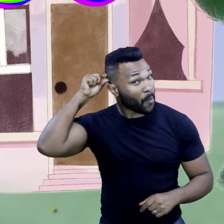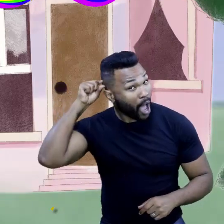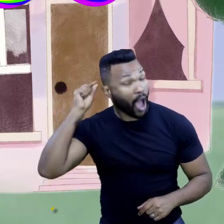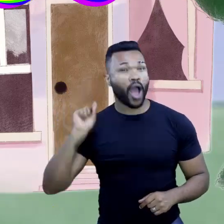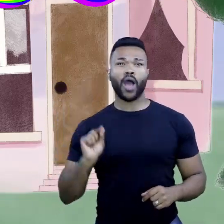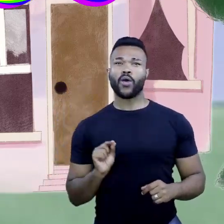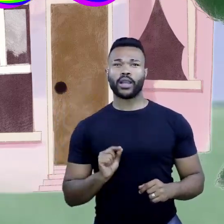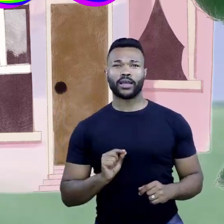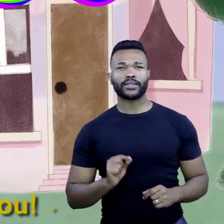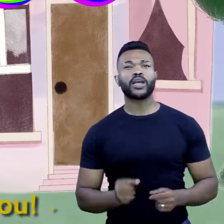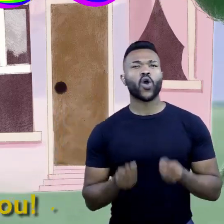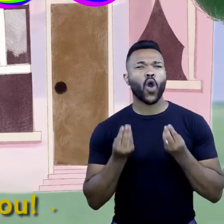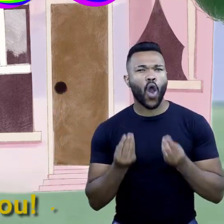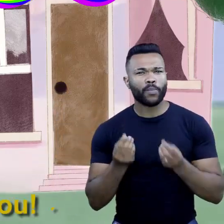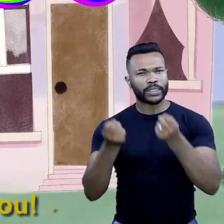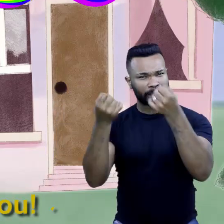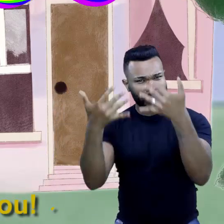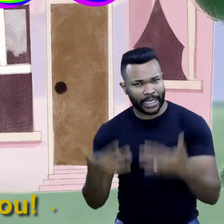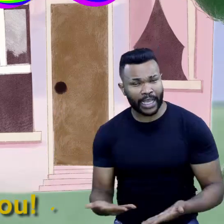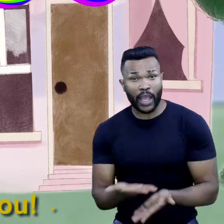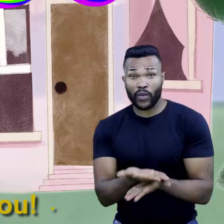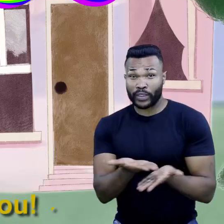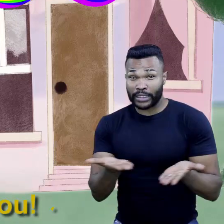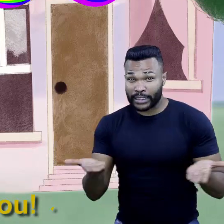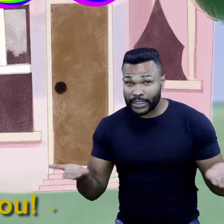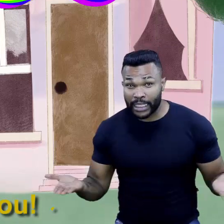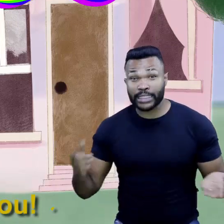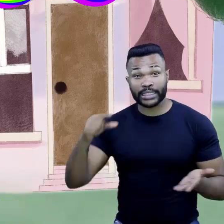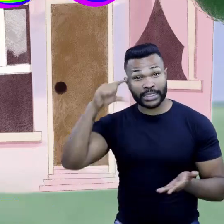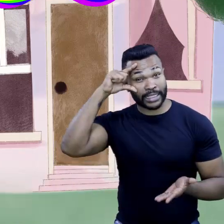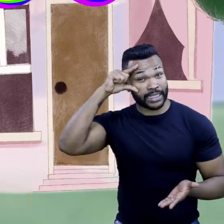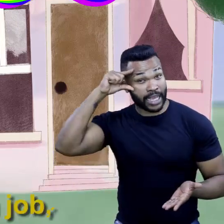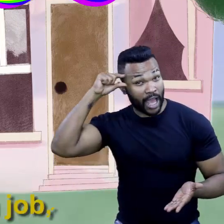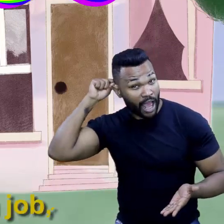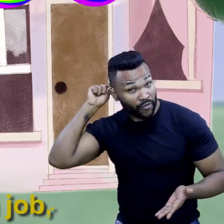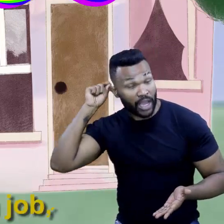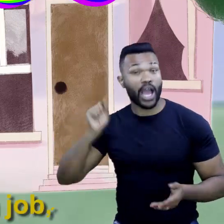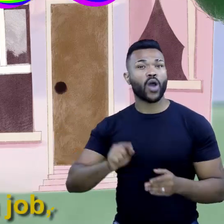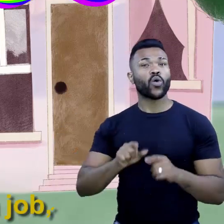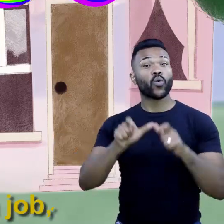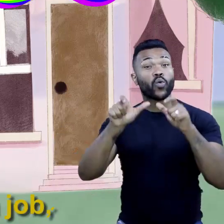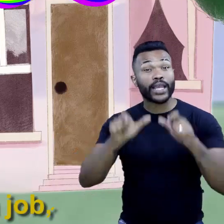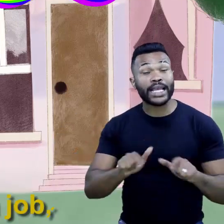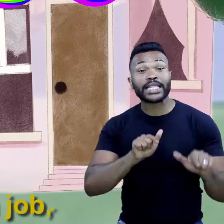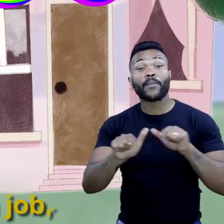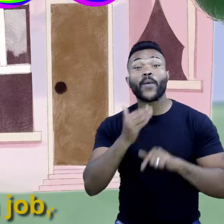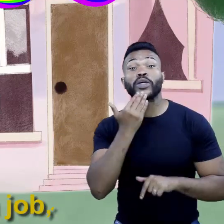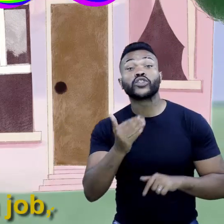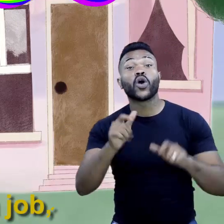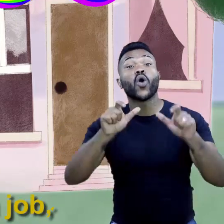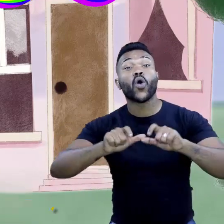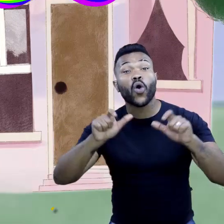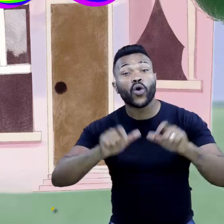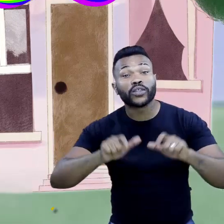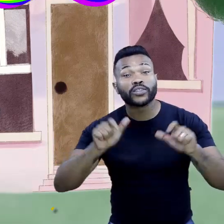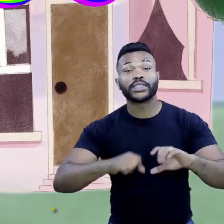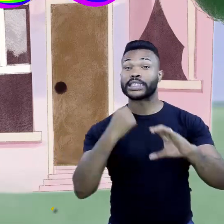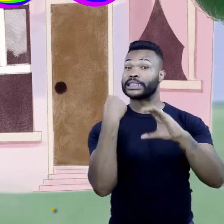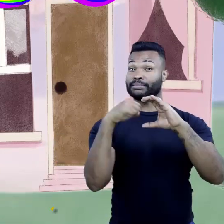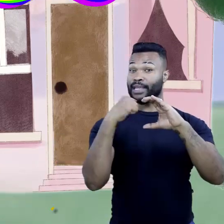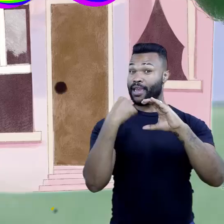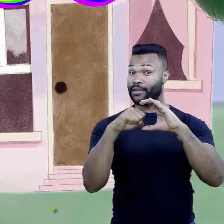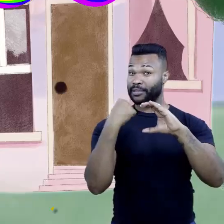Olá, palavrão! Ai, que delícia dessa notícia pra vocês. Paula Palavrão foi pedir emprego, sabe